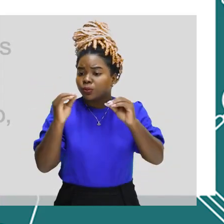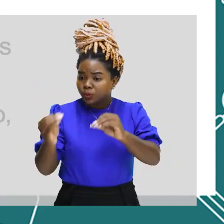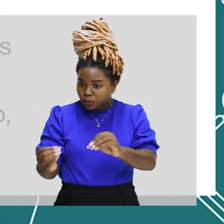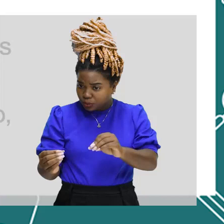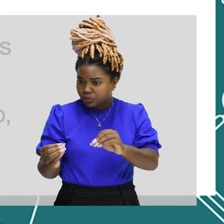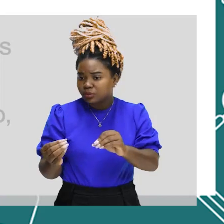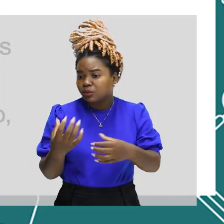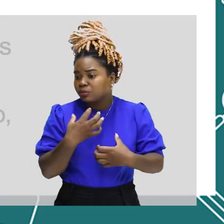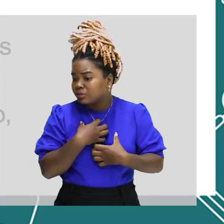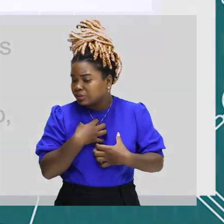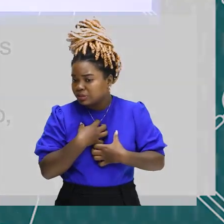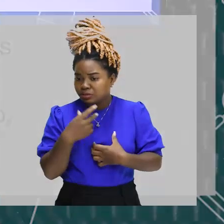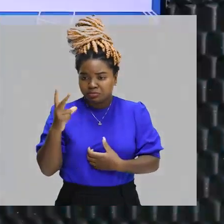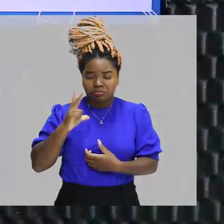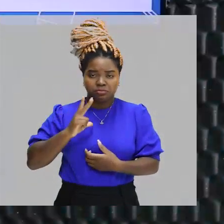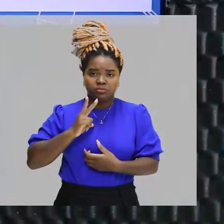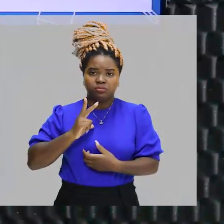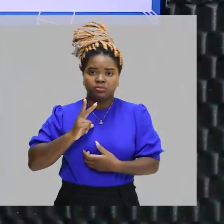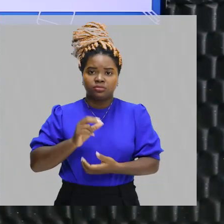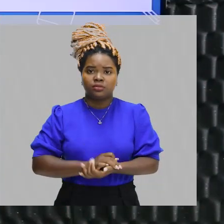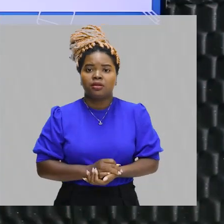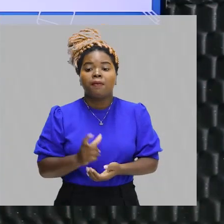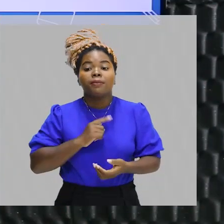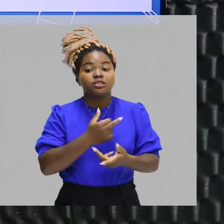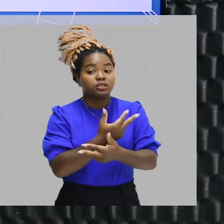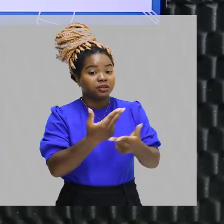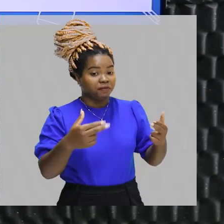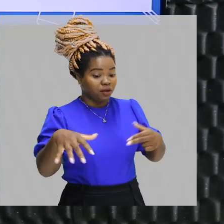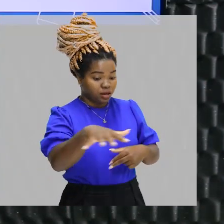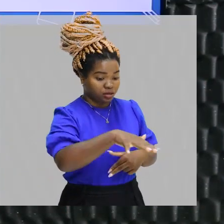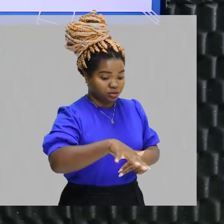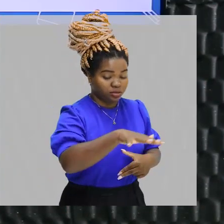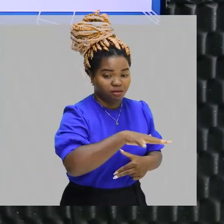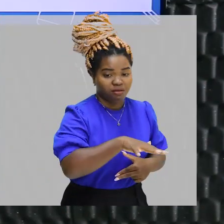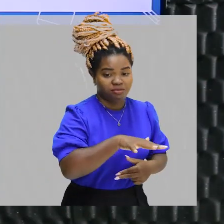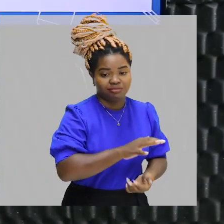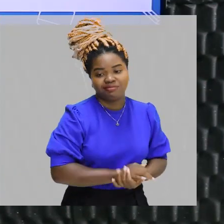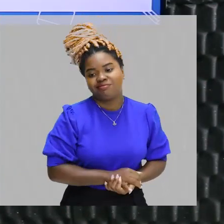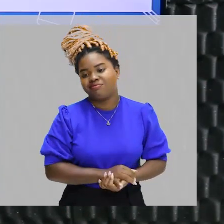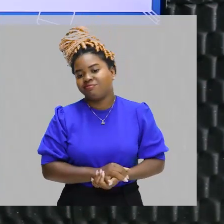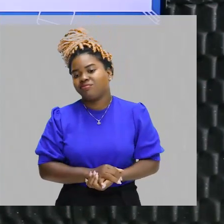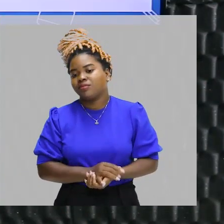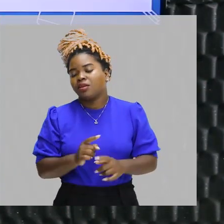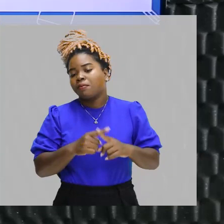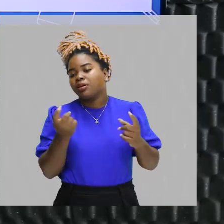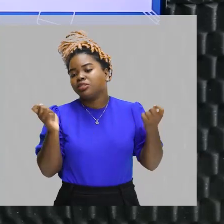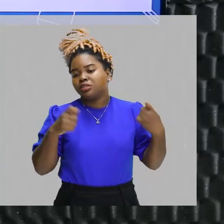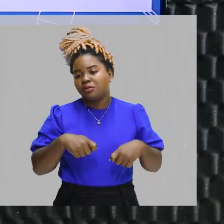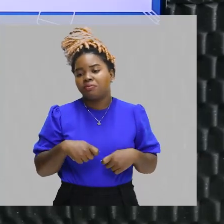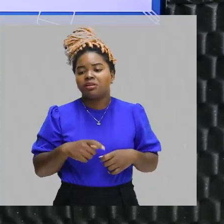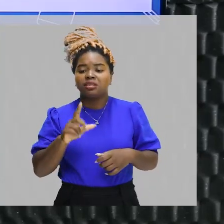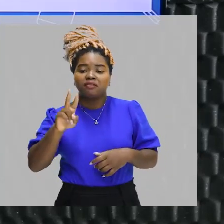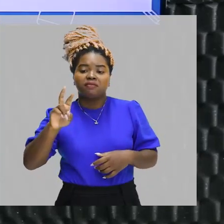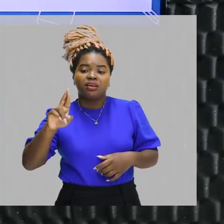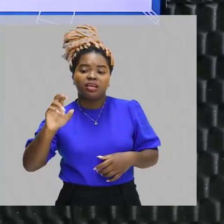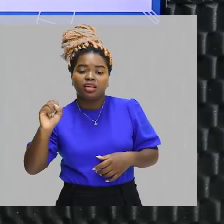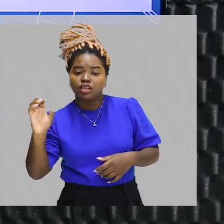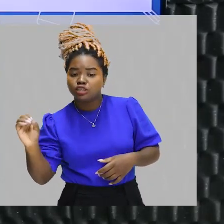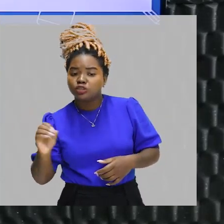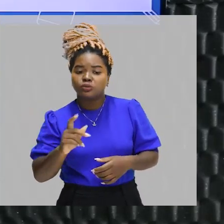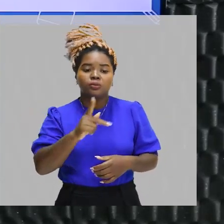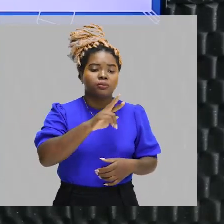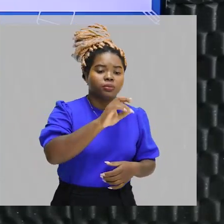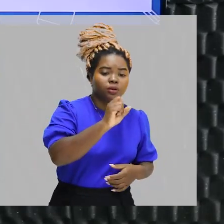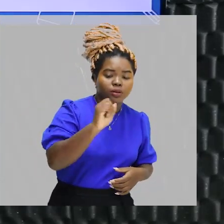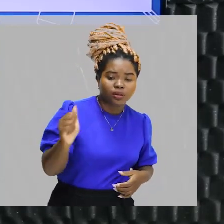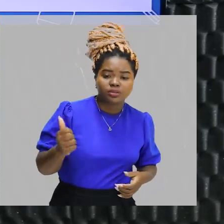pessoal. Só que aí você tem vários campos. Por exemplo, a dramaturgia é a literatura para o teatro. Mas você pode ter verso, prosa. Eu